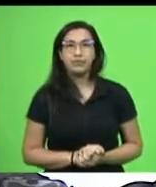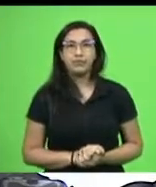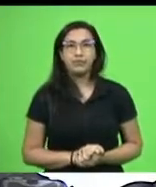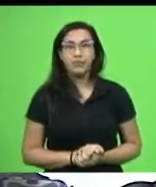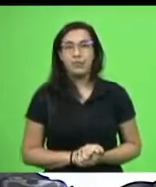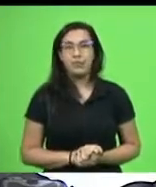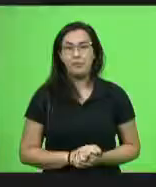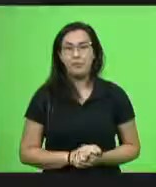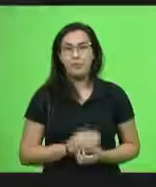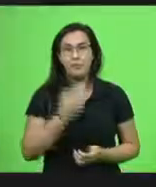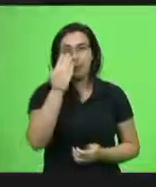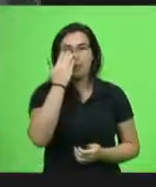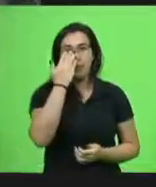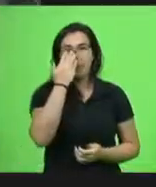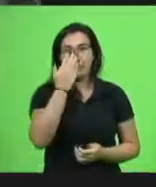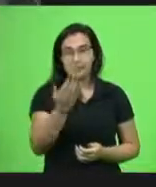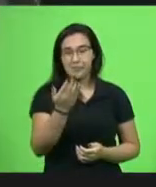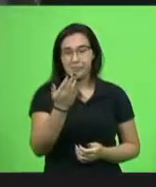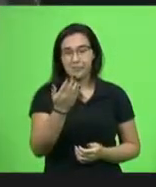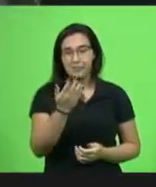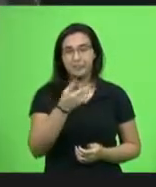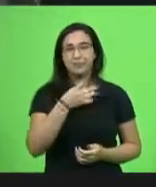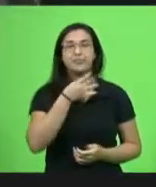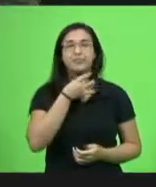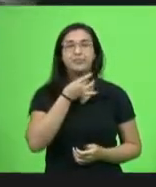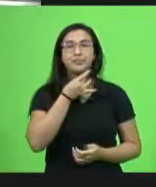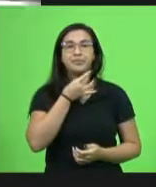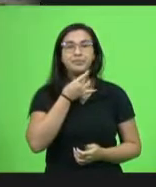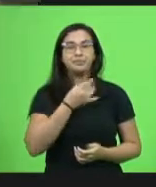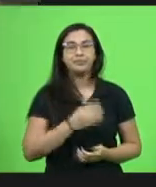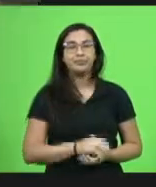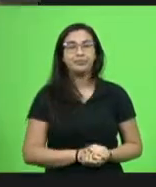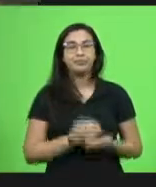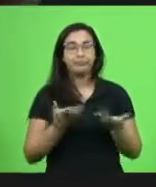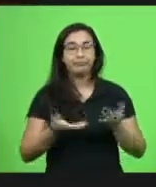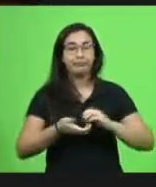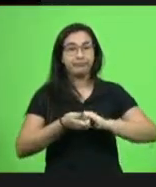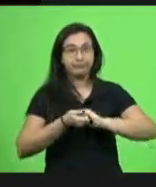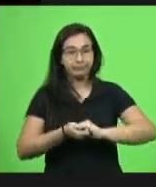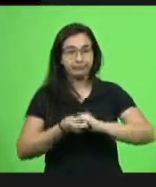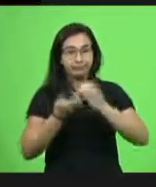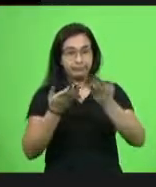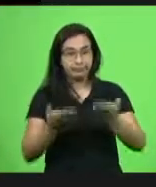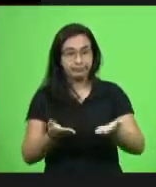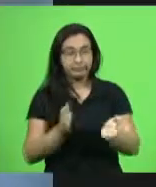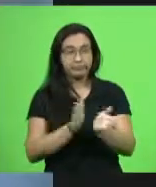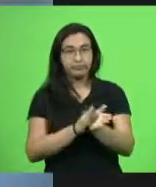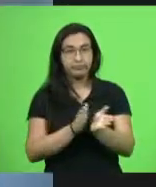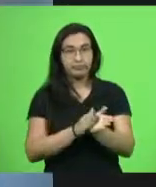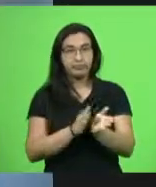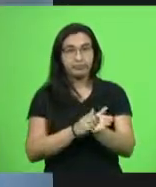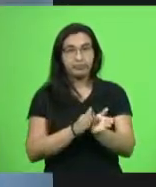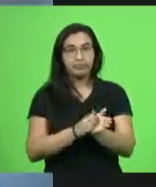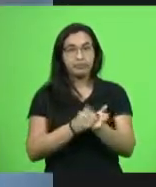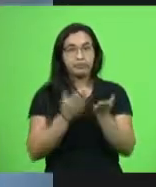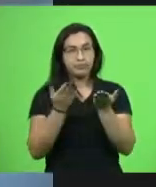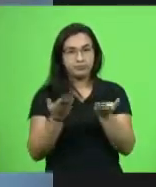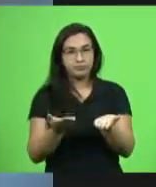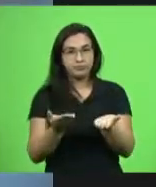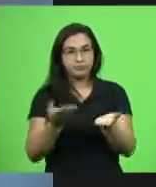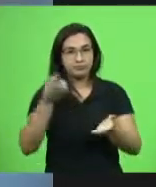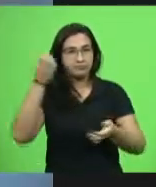Muito obrigado, deputado Cobalcini. Quero também lhe cumprimentar e lhe parabenizar pelo seu